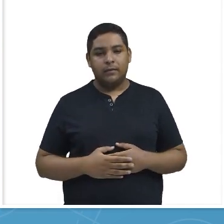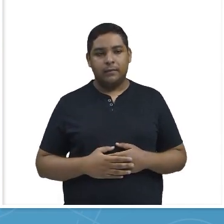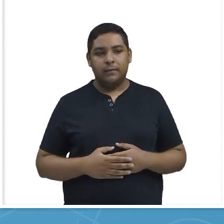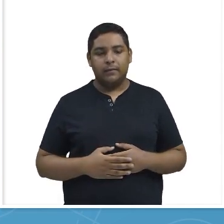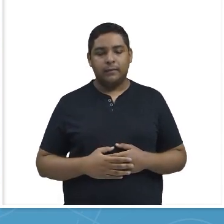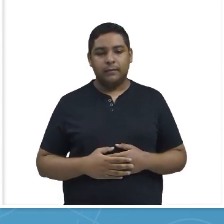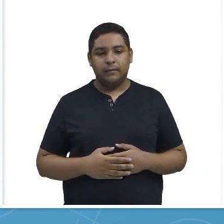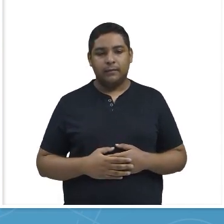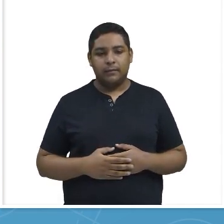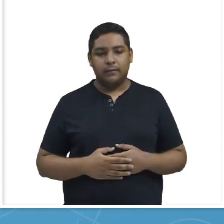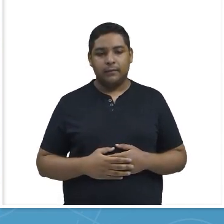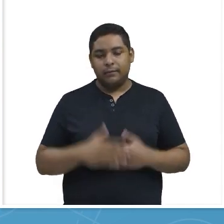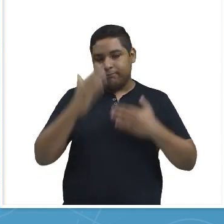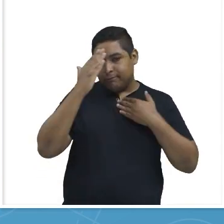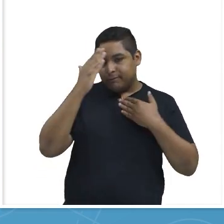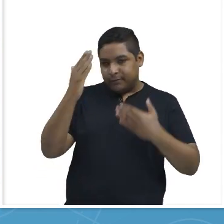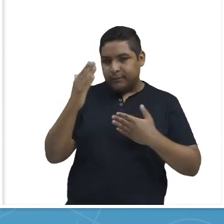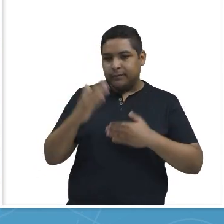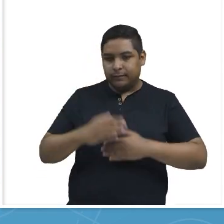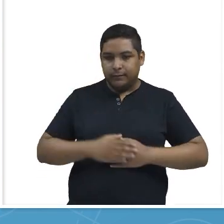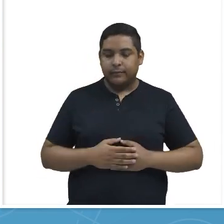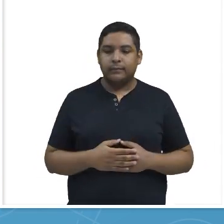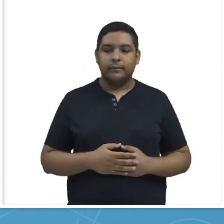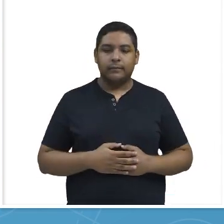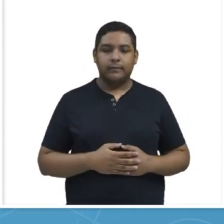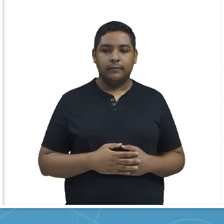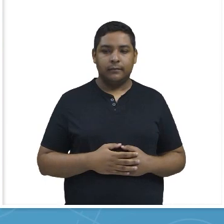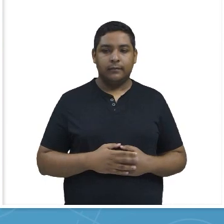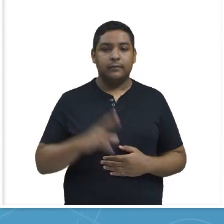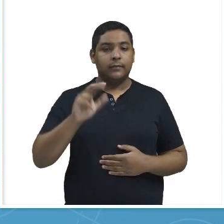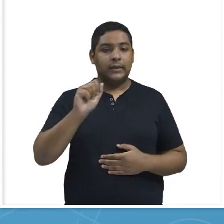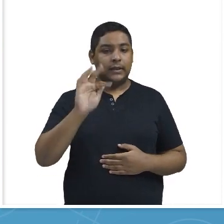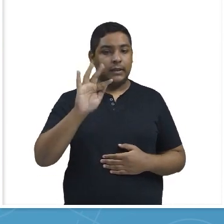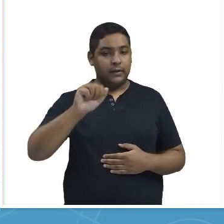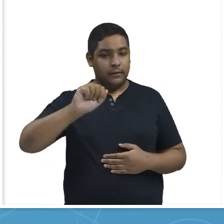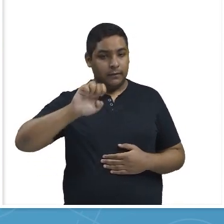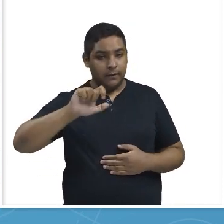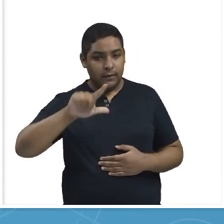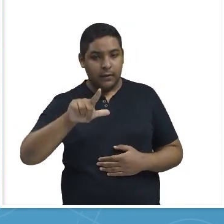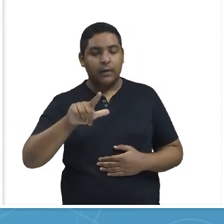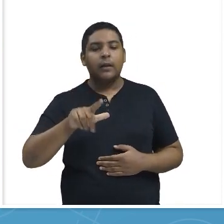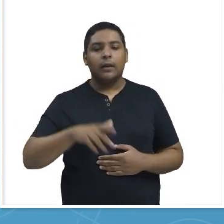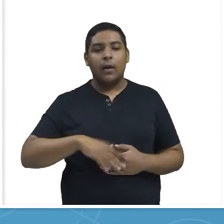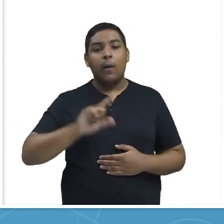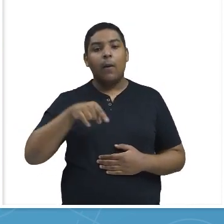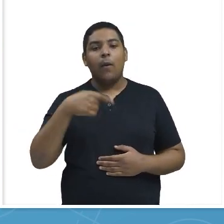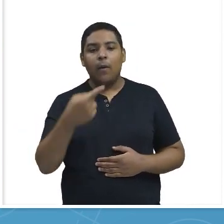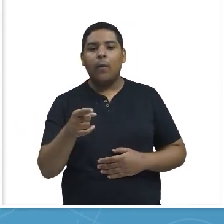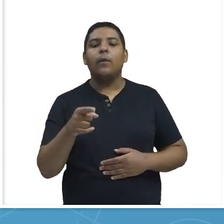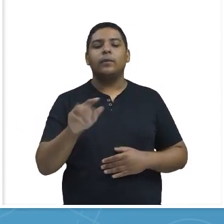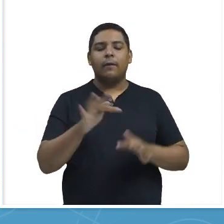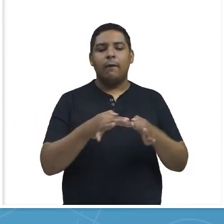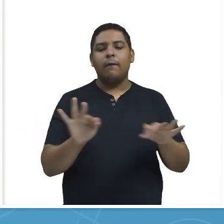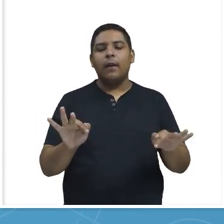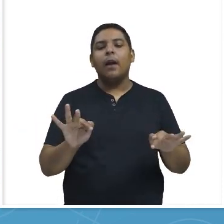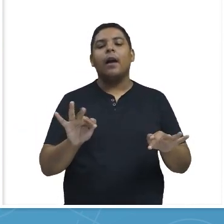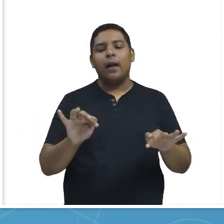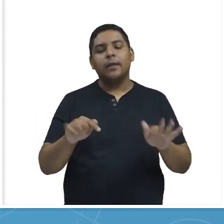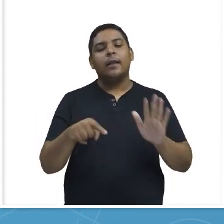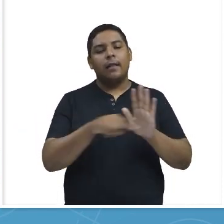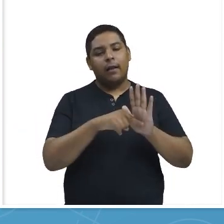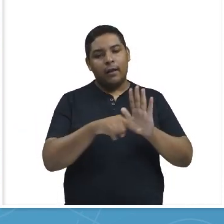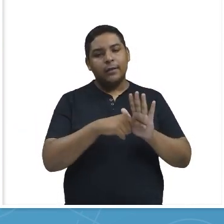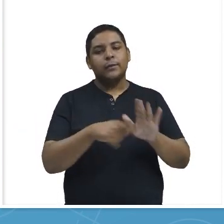so much. Quem mais? O Rafael também respondeu a outra frase, não é? Forma